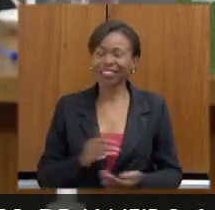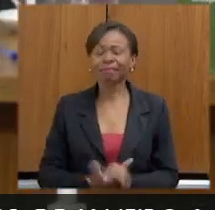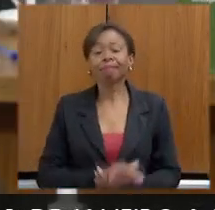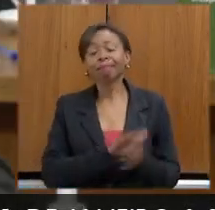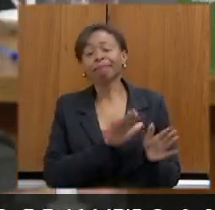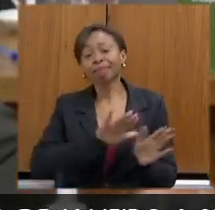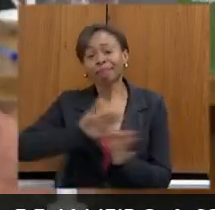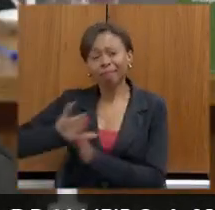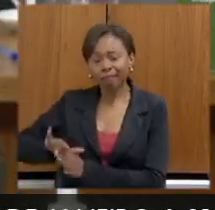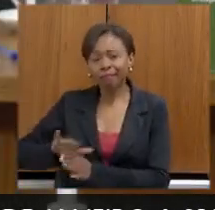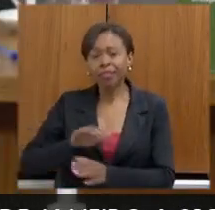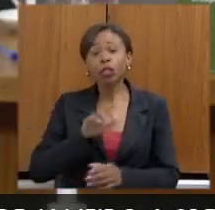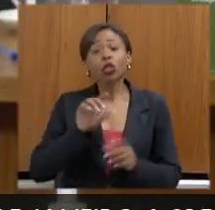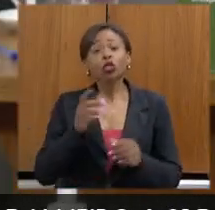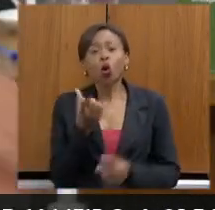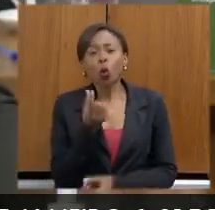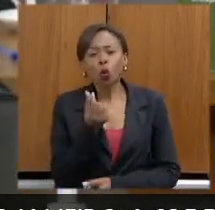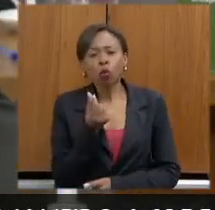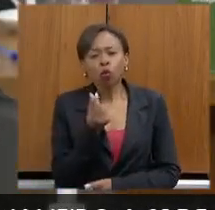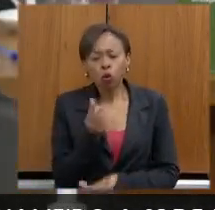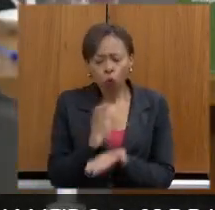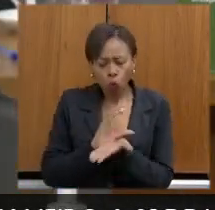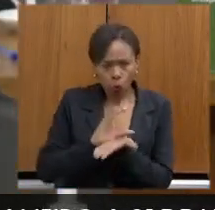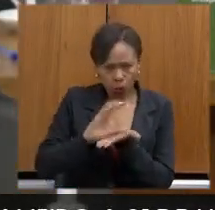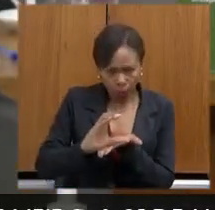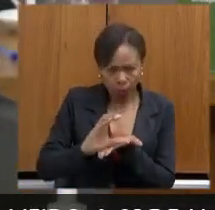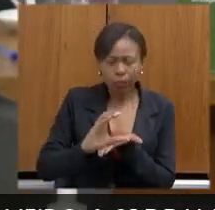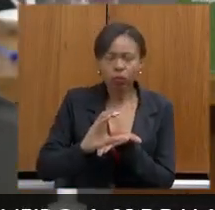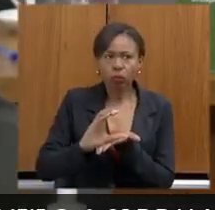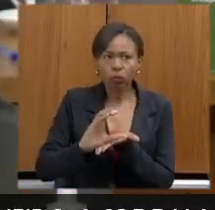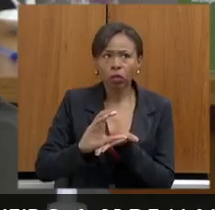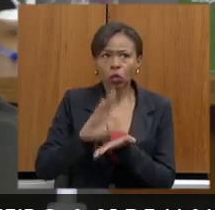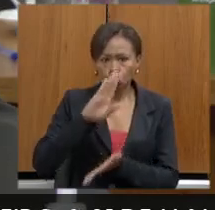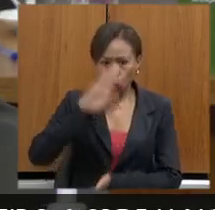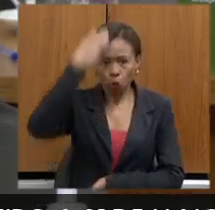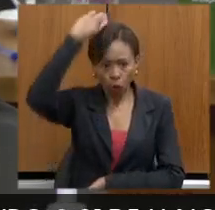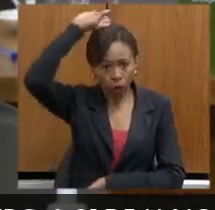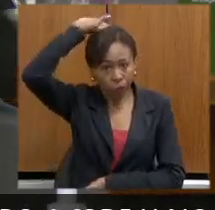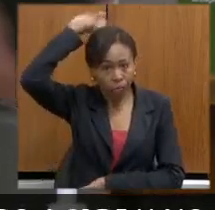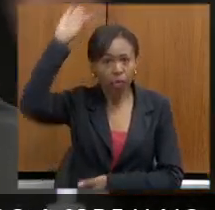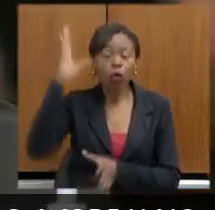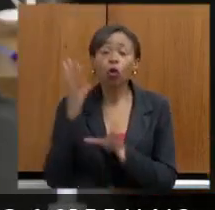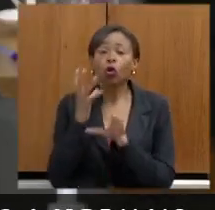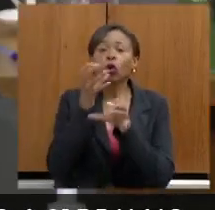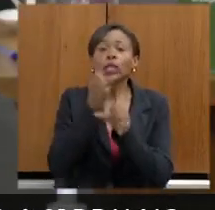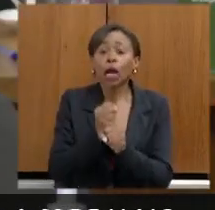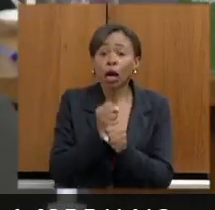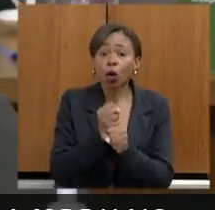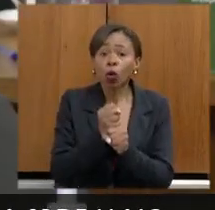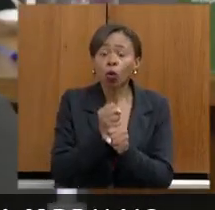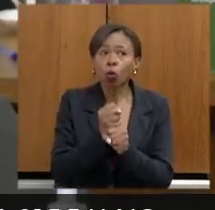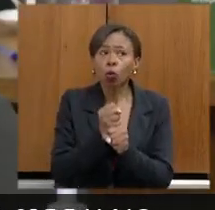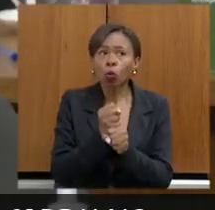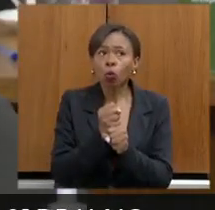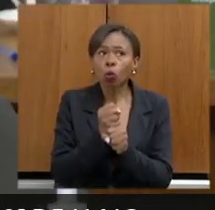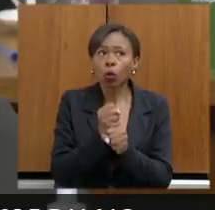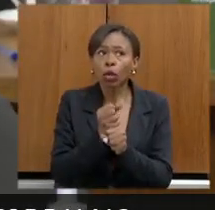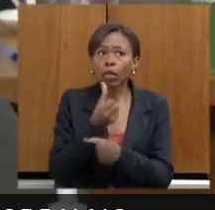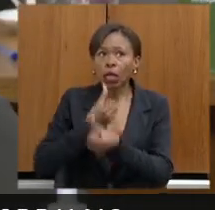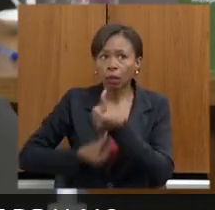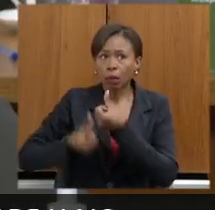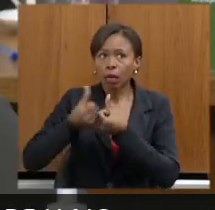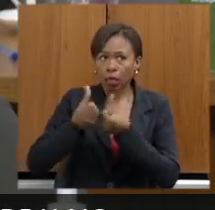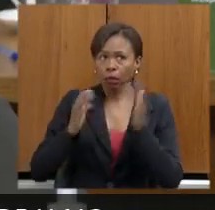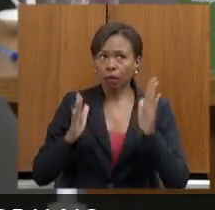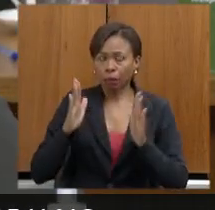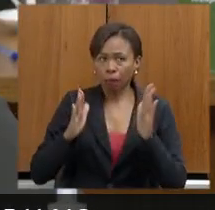refere ao orçamento do Corpo de Bombeiros nós tivemos aqui um total aprovado nesse primeiro semestre de